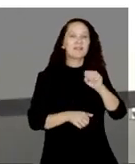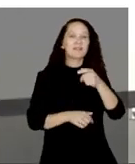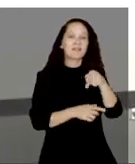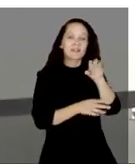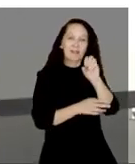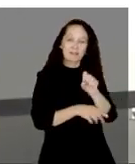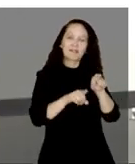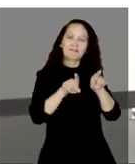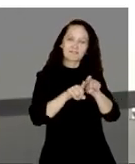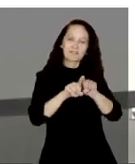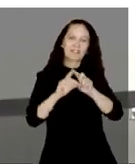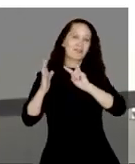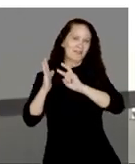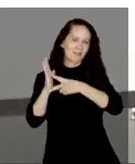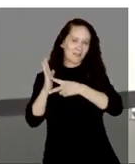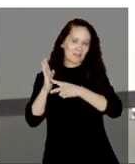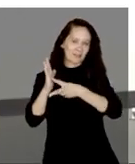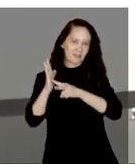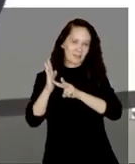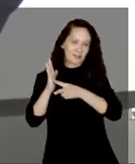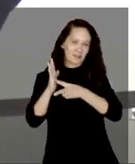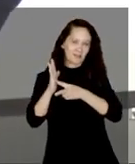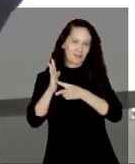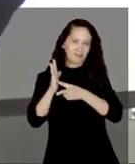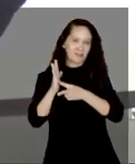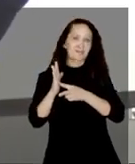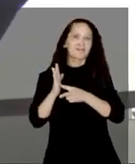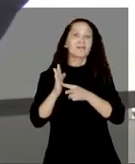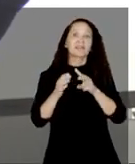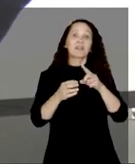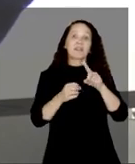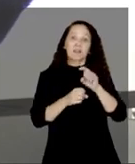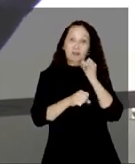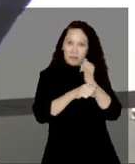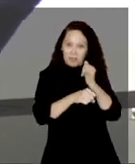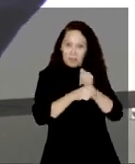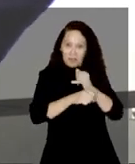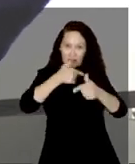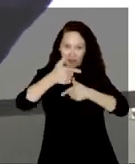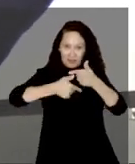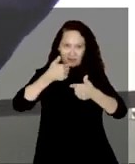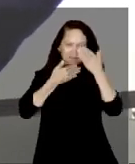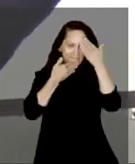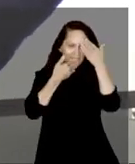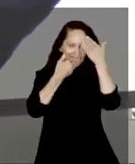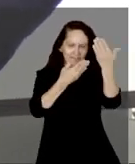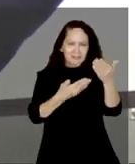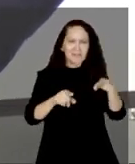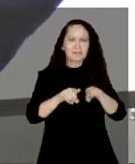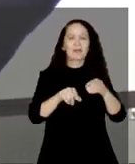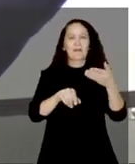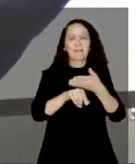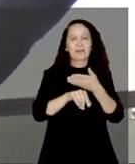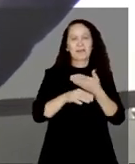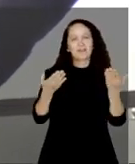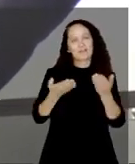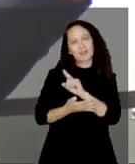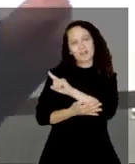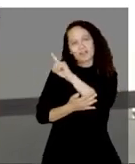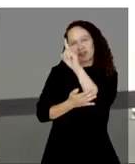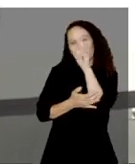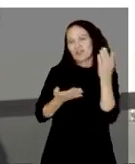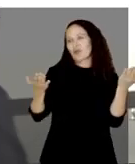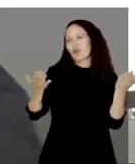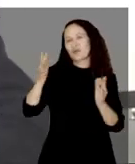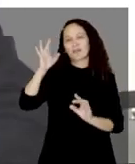Agora nós vamos chamar um ator do filme também, que vocês vão ver o filme aqui, ele tem um papel importantíssimo nessa história toda, que a gente